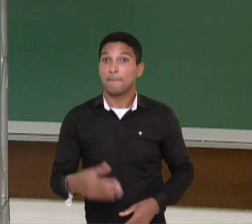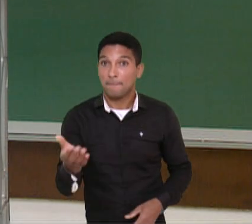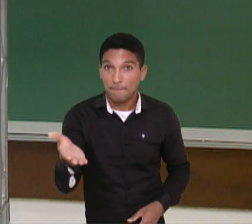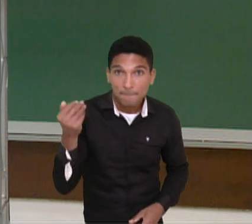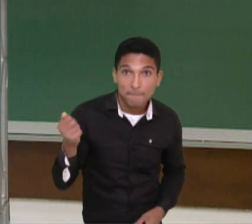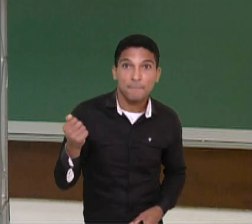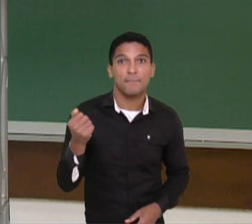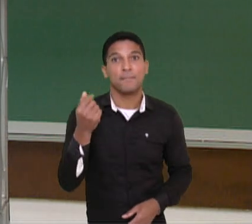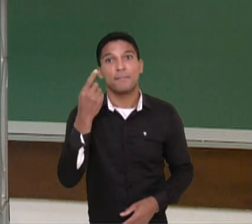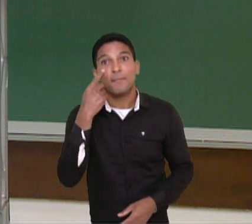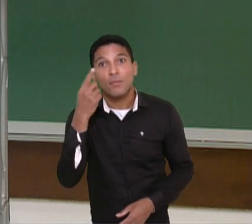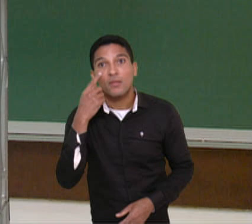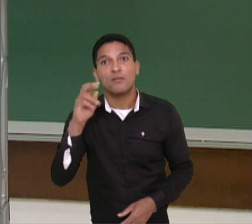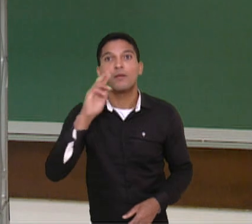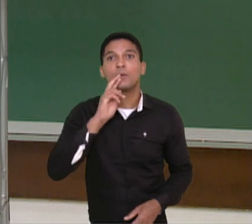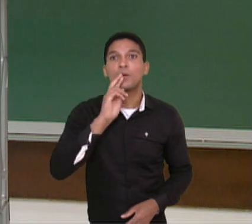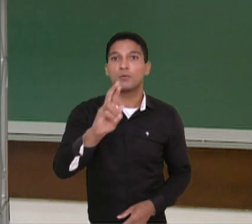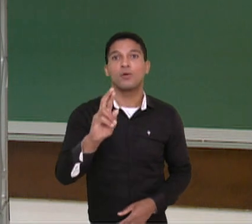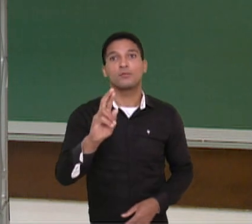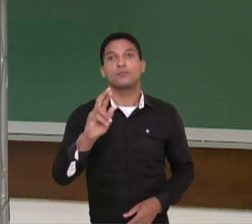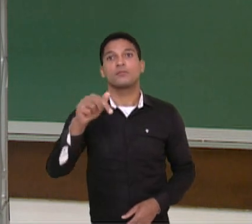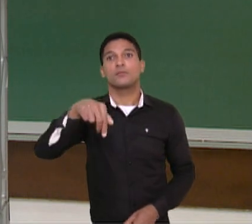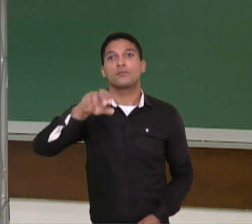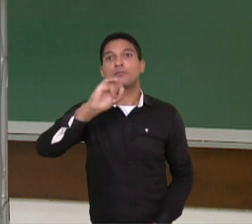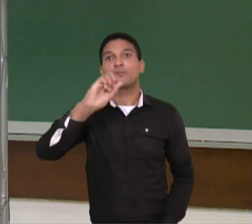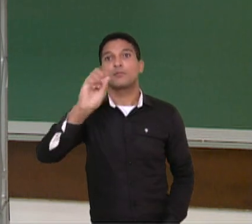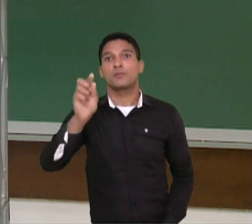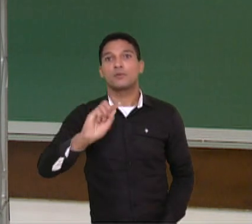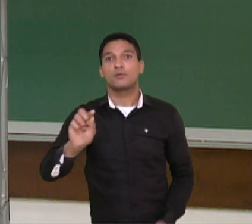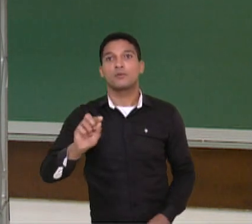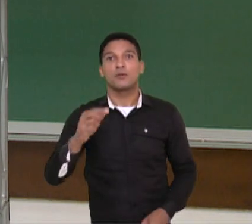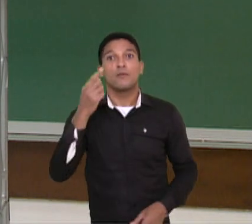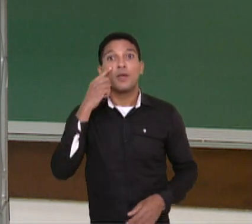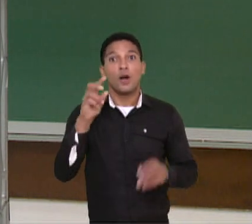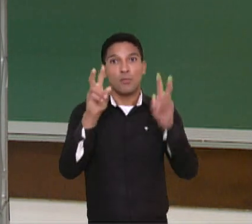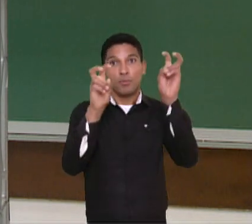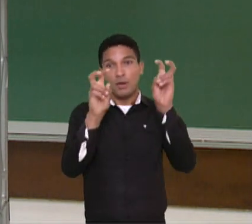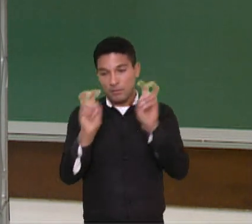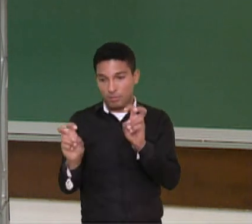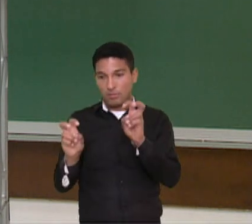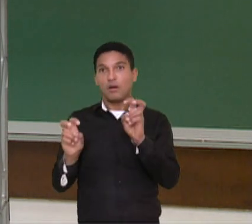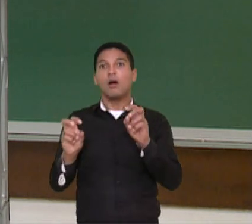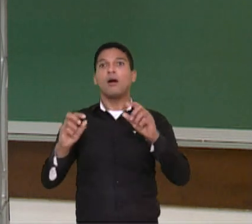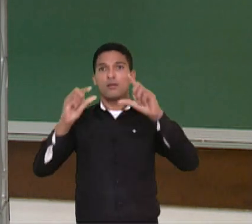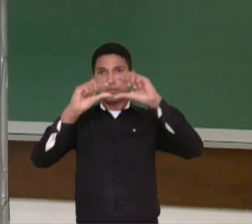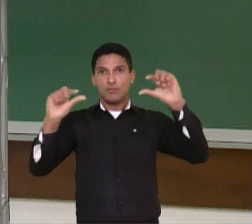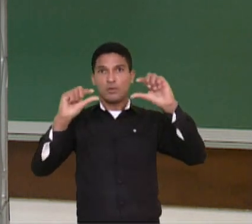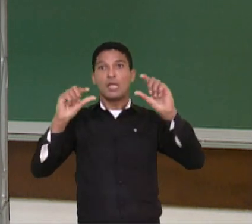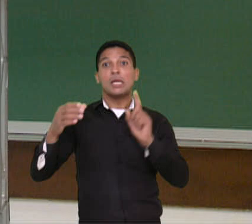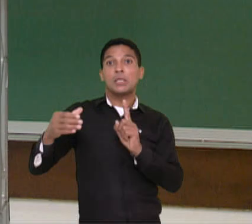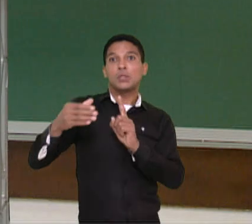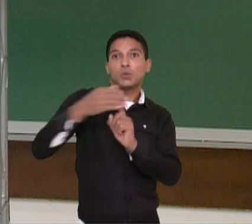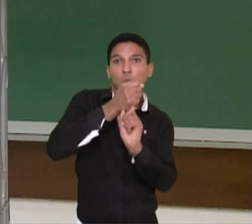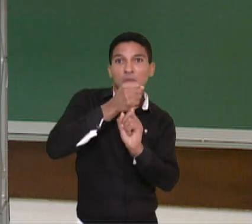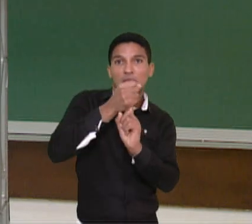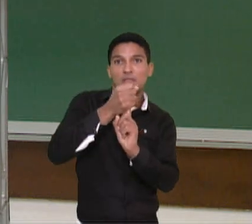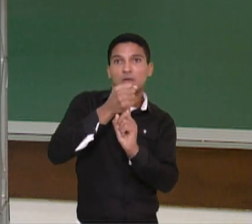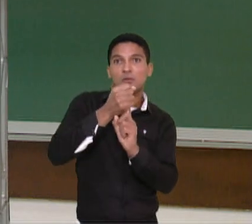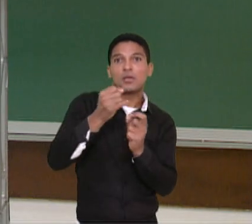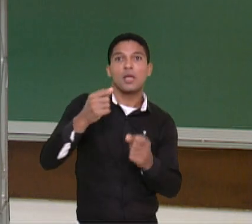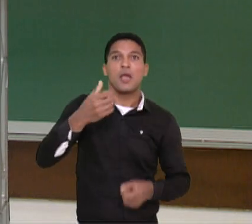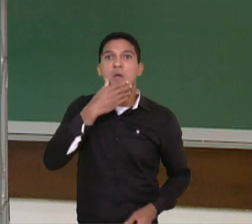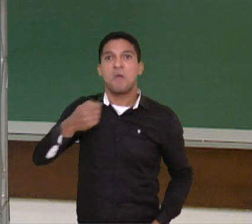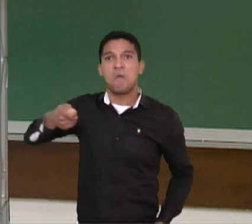Voltamos, galera. Vamos lá então ver a resposta do nosso quiz. O subtítulo Dominação que parece natural, depois da gente ler